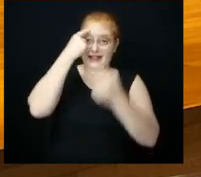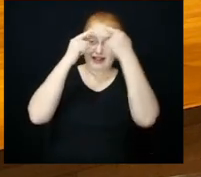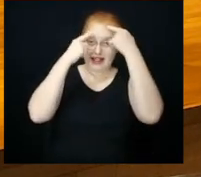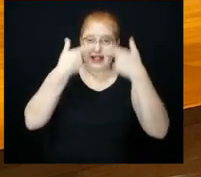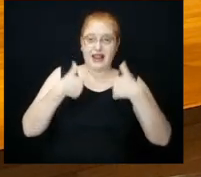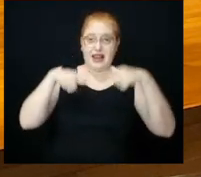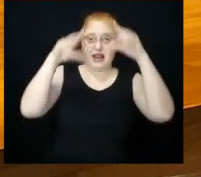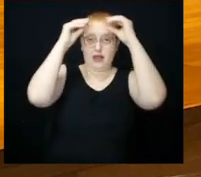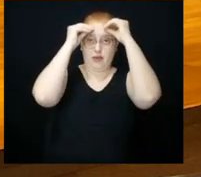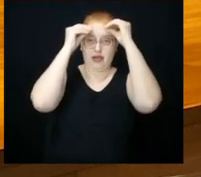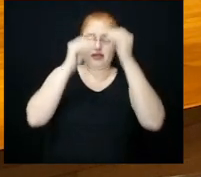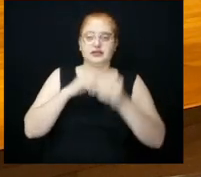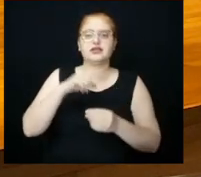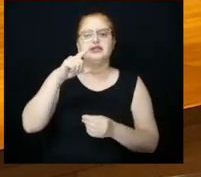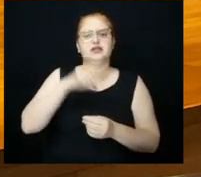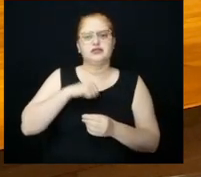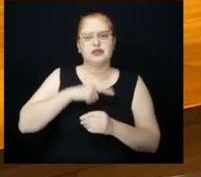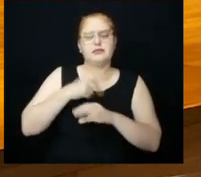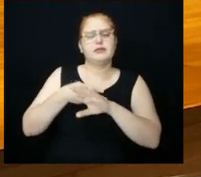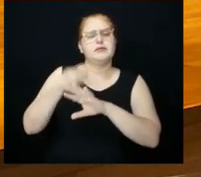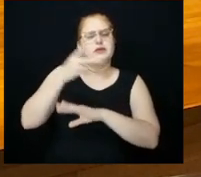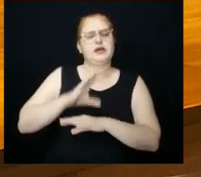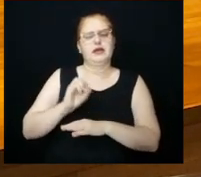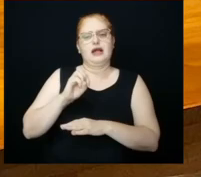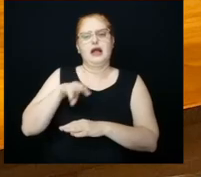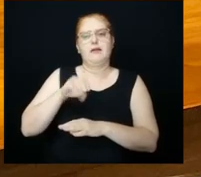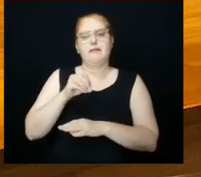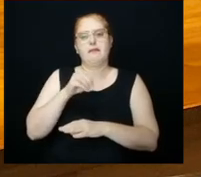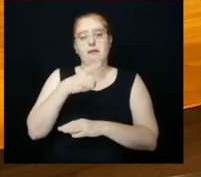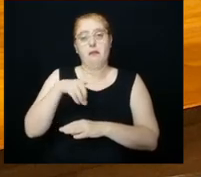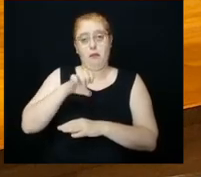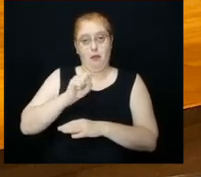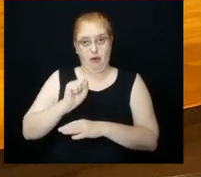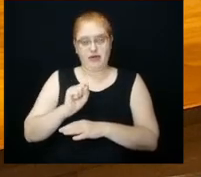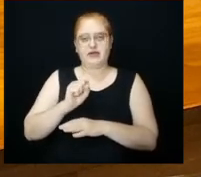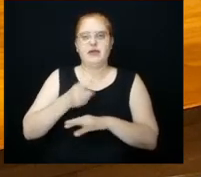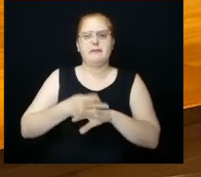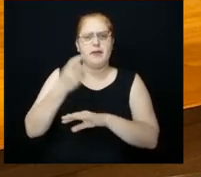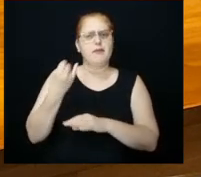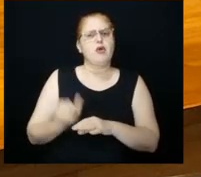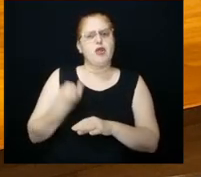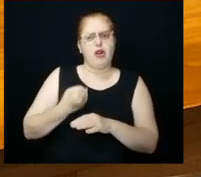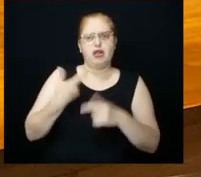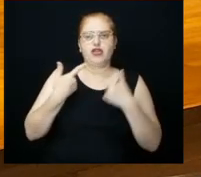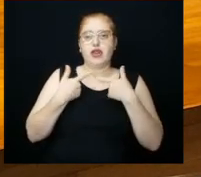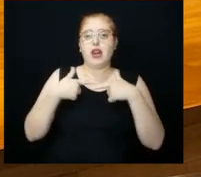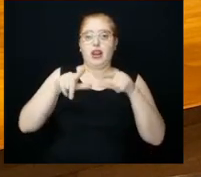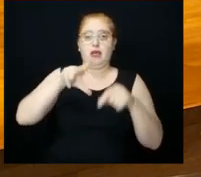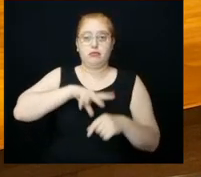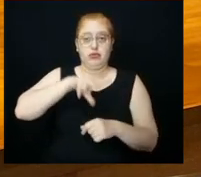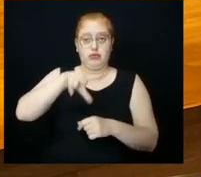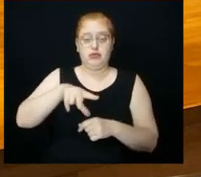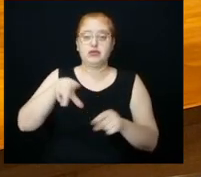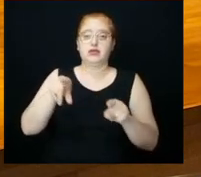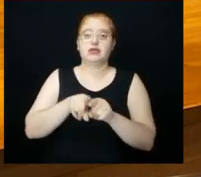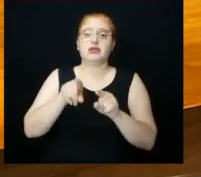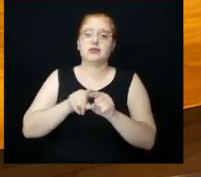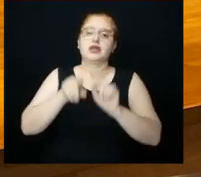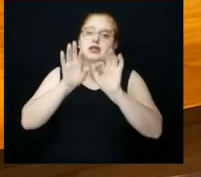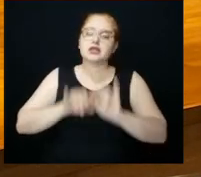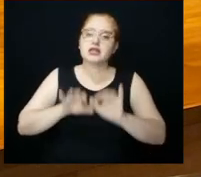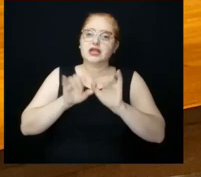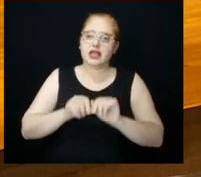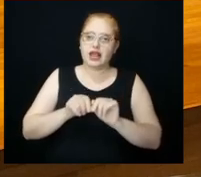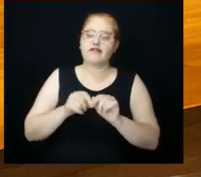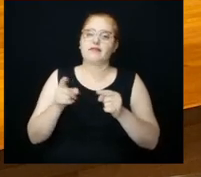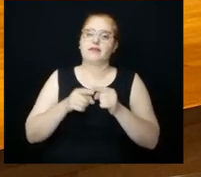linguagem. Ele recebeu o Prêmio Camões, 2013, prêmio importante também da língua portuguesa. Quando ele vai escrever